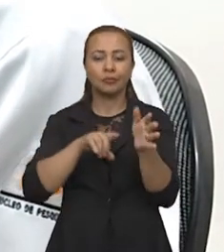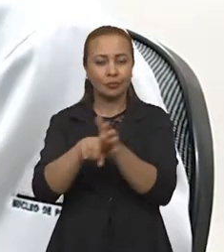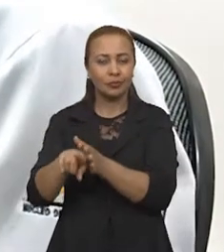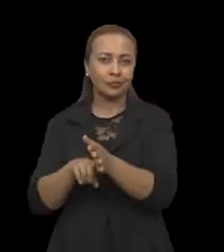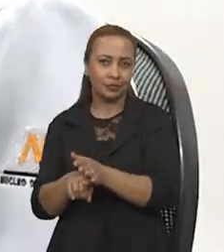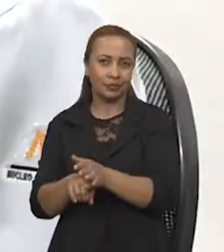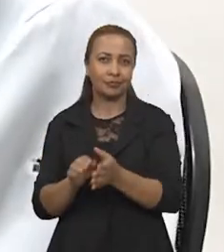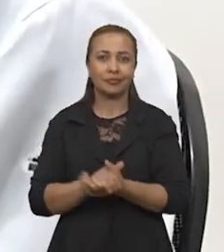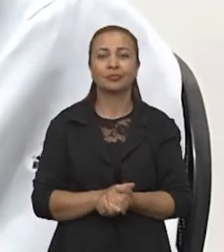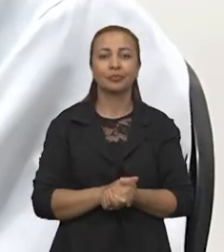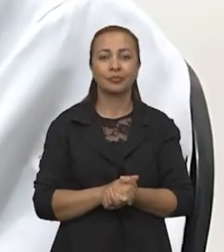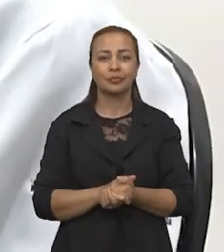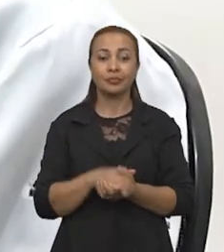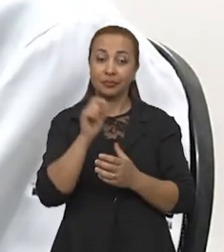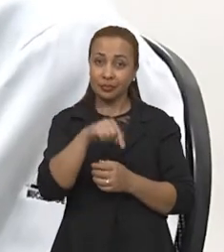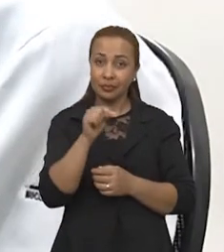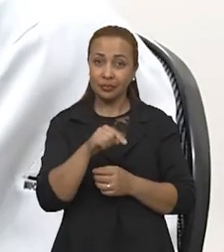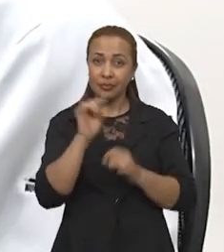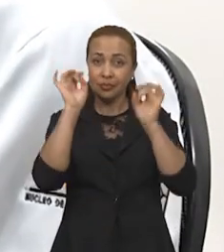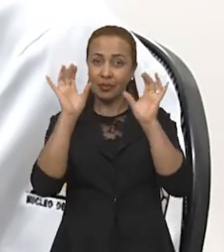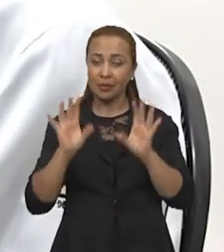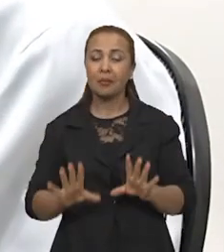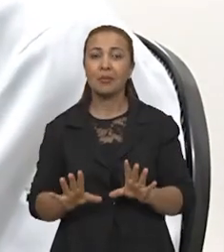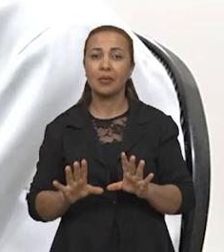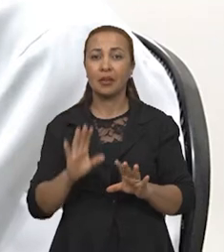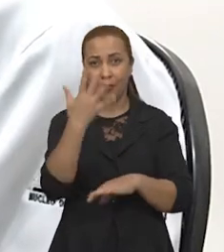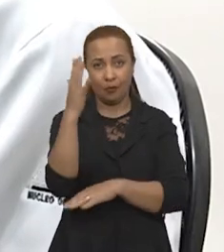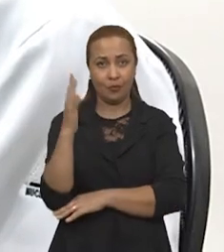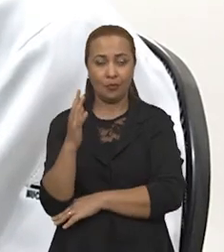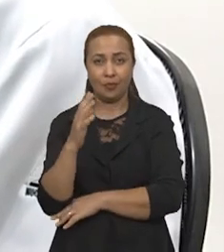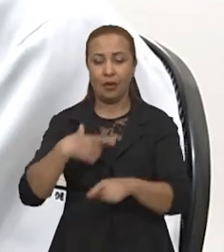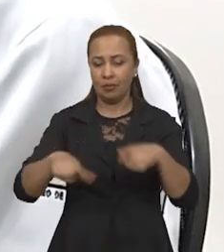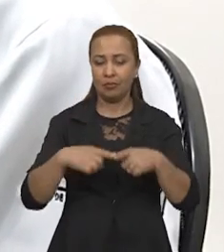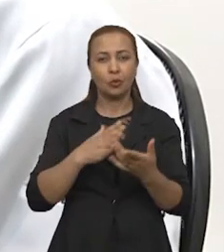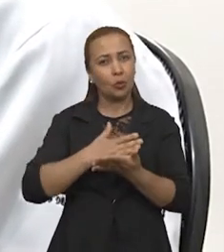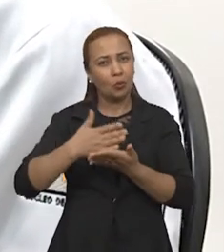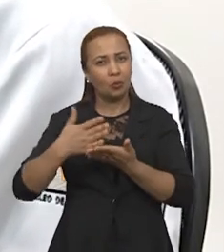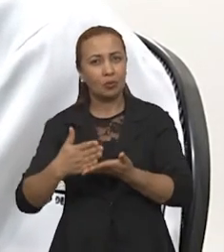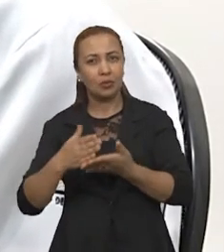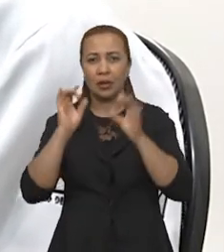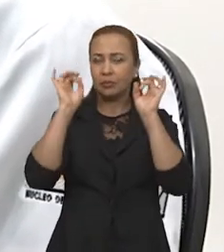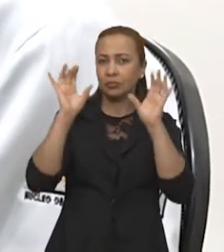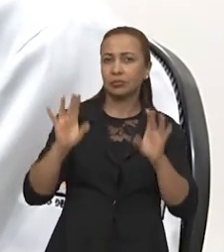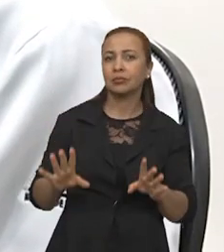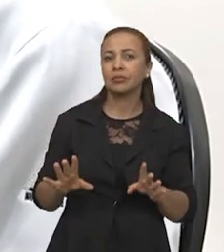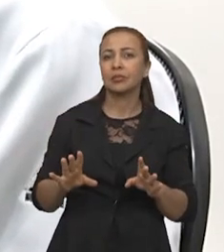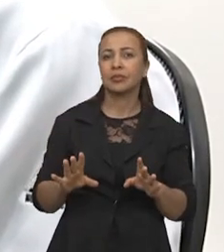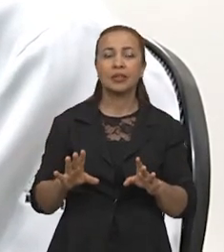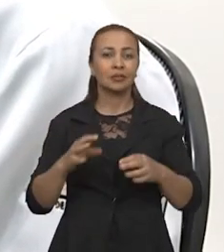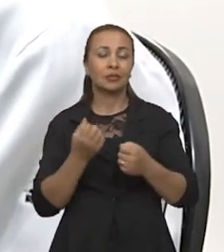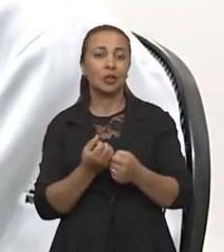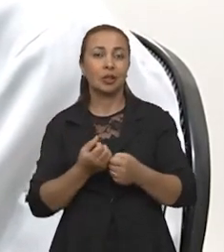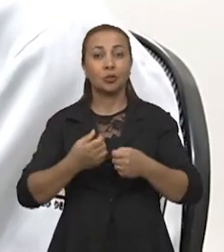investigação. Bem, essas espécies vegetais que nós trabalhamos, inicialmente, né, espécies endêmicas aqui